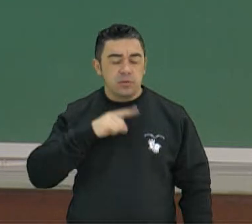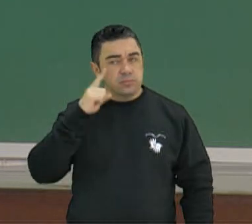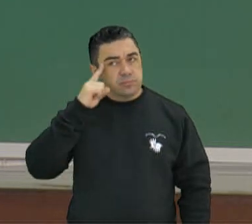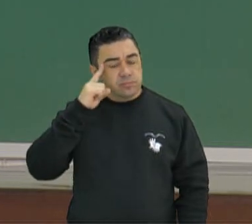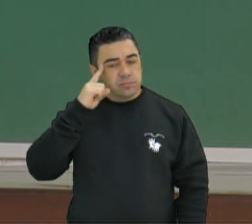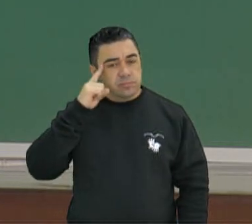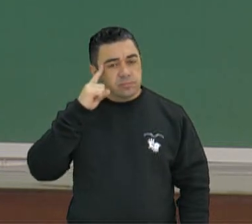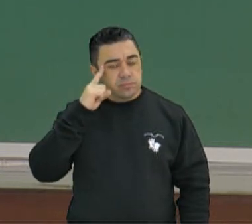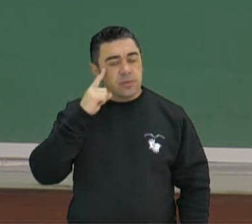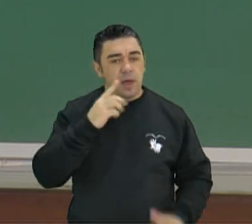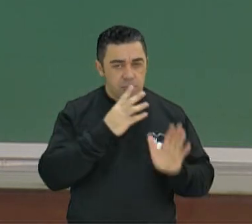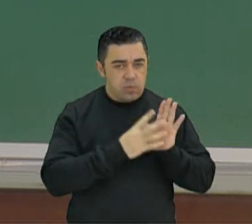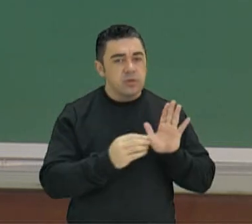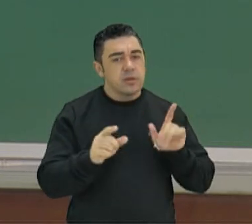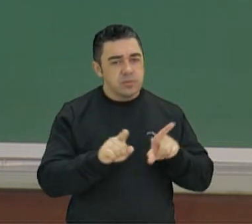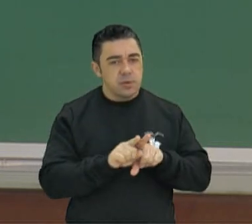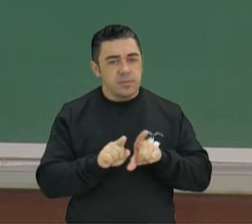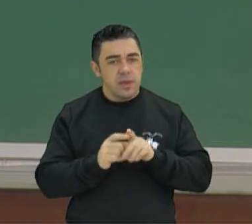de felicidade.